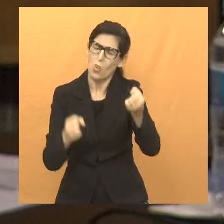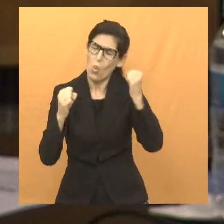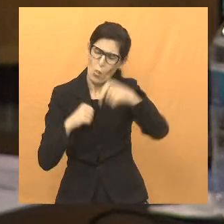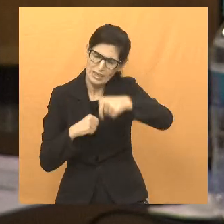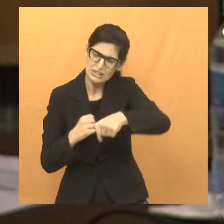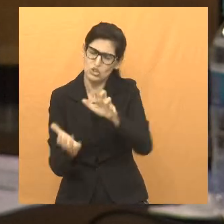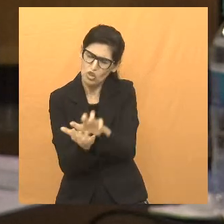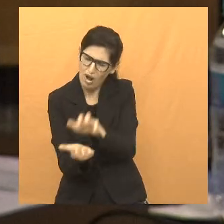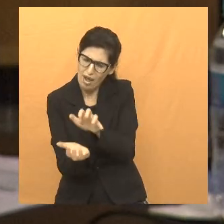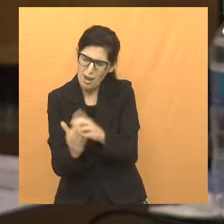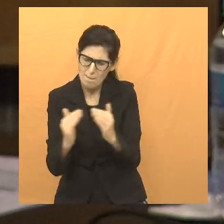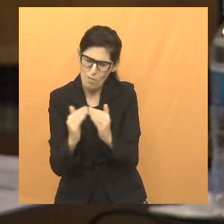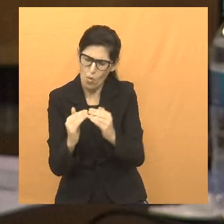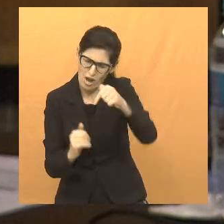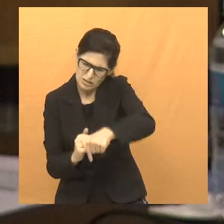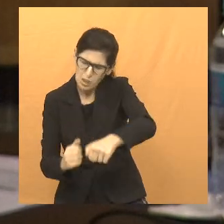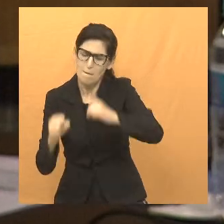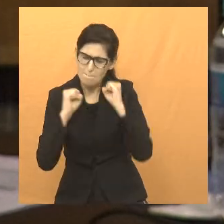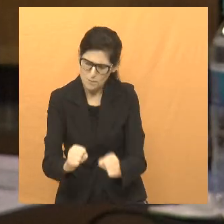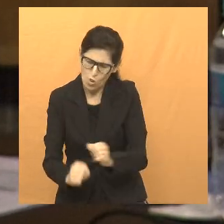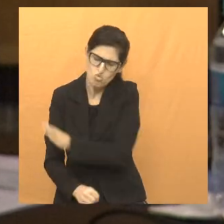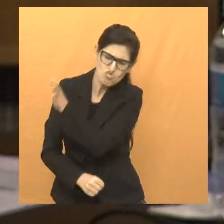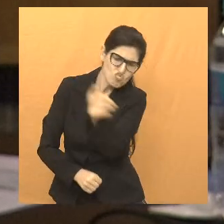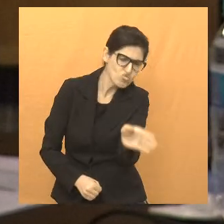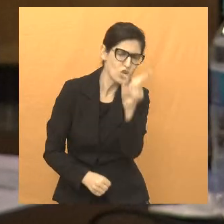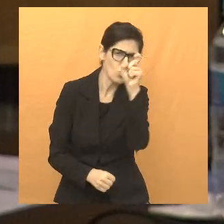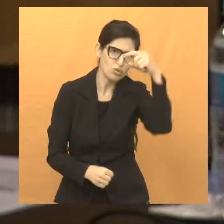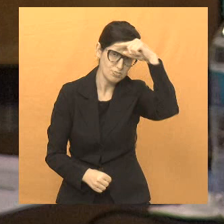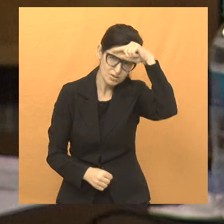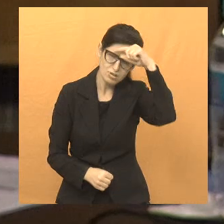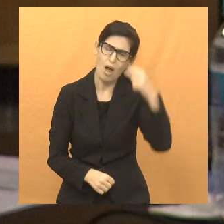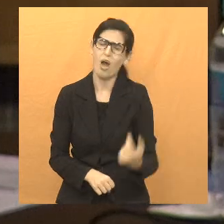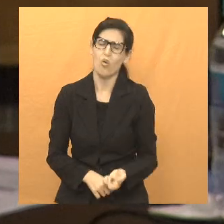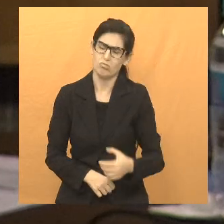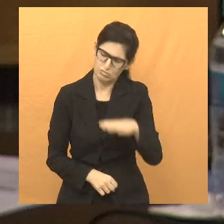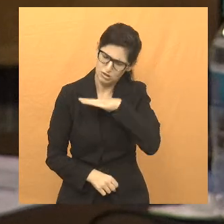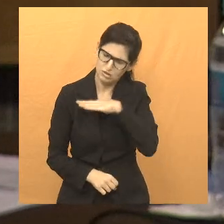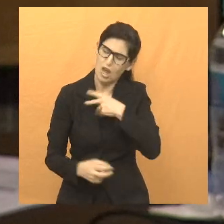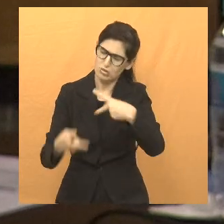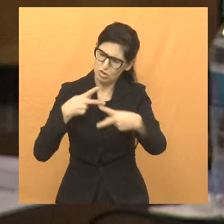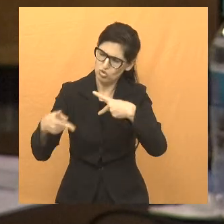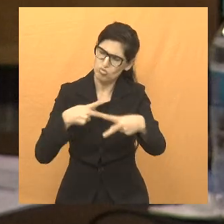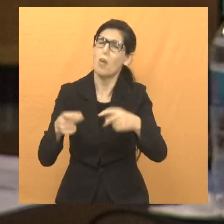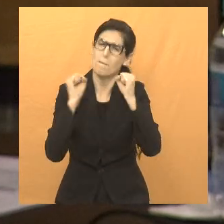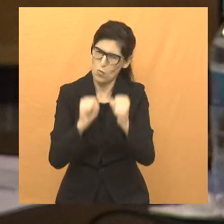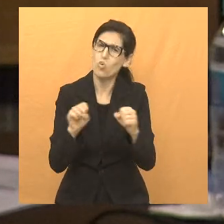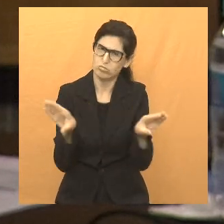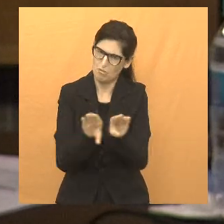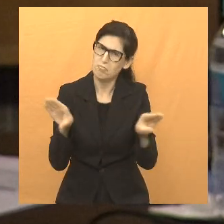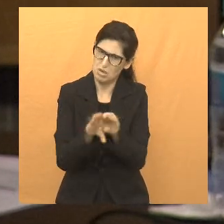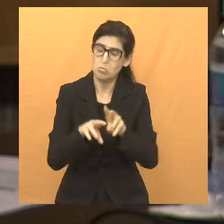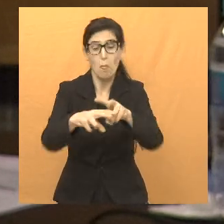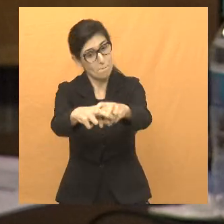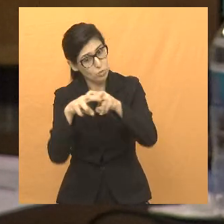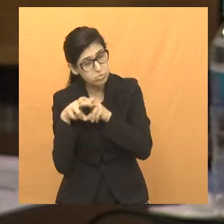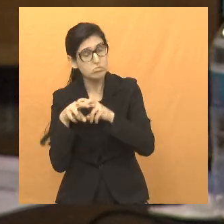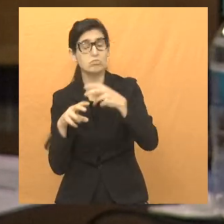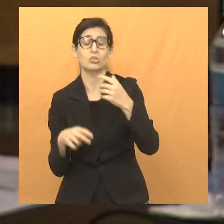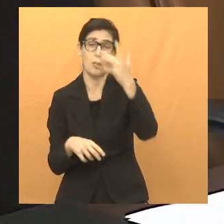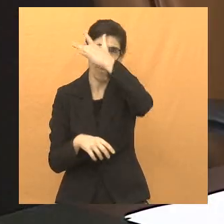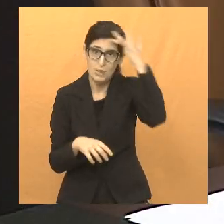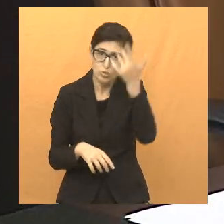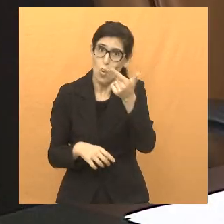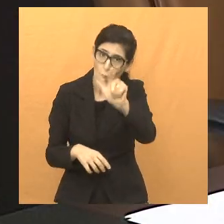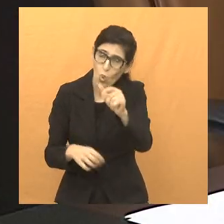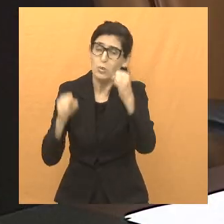há uma necessidade, né, em função da complexidade do caso. Tudo bem, obrigado. Hein?